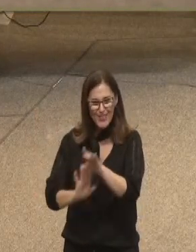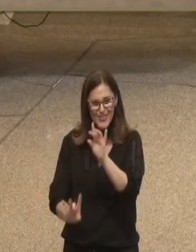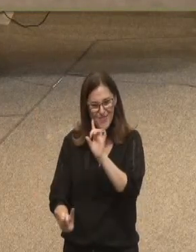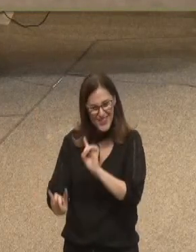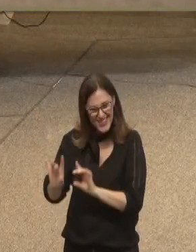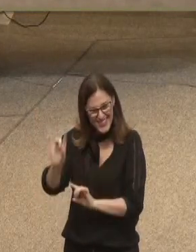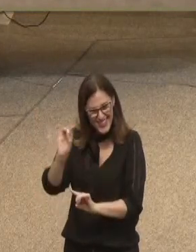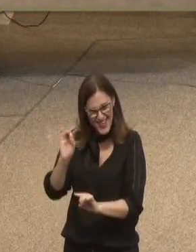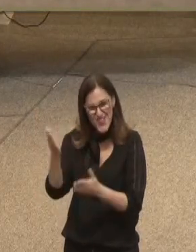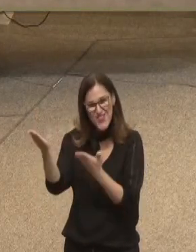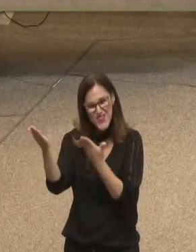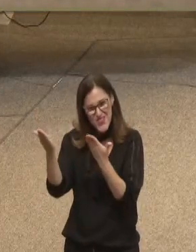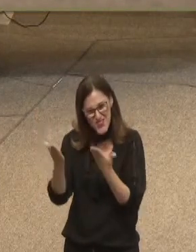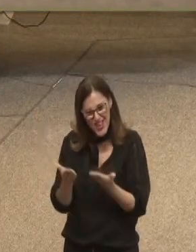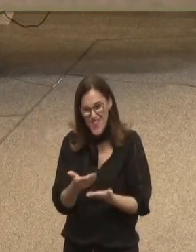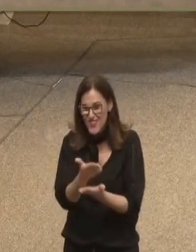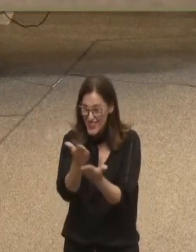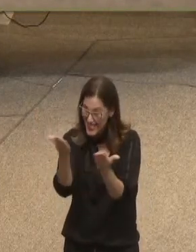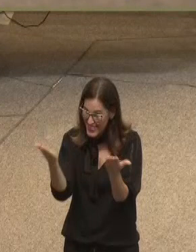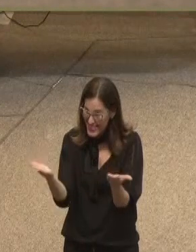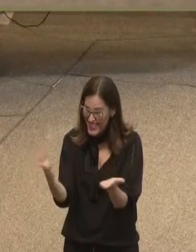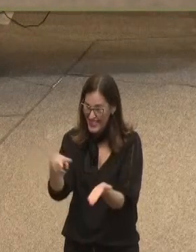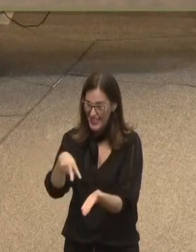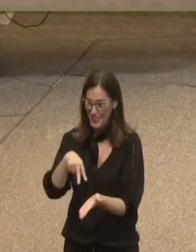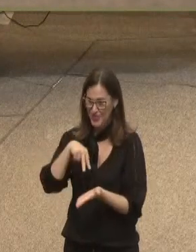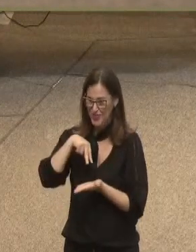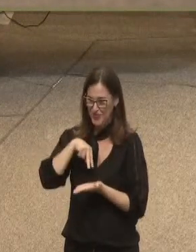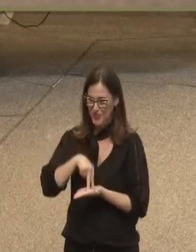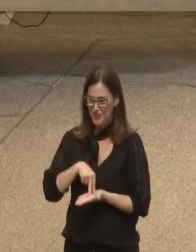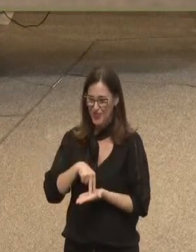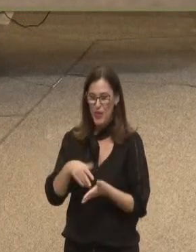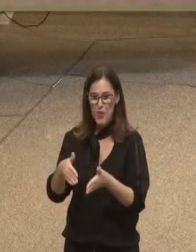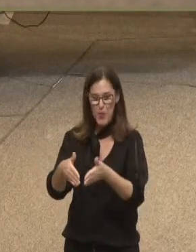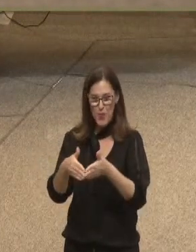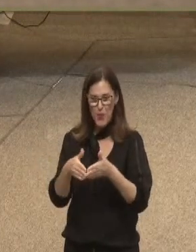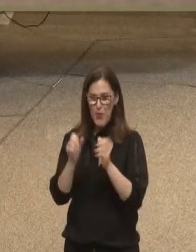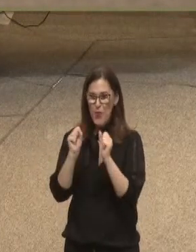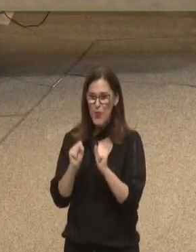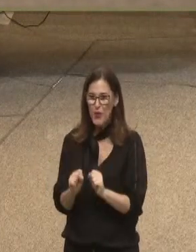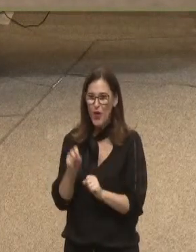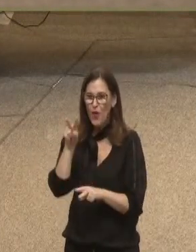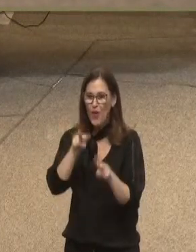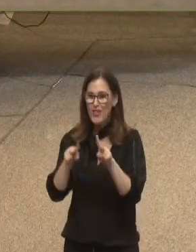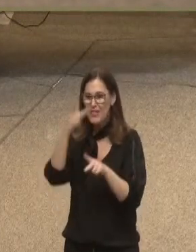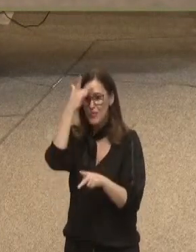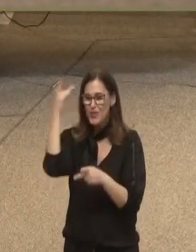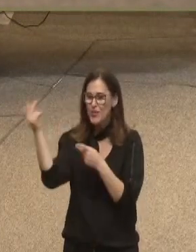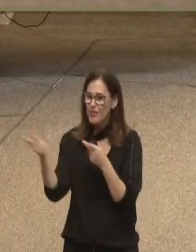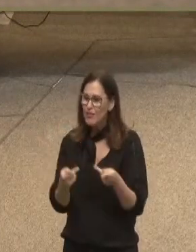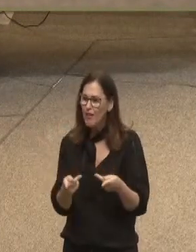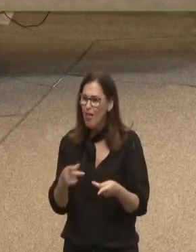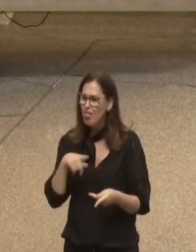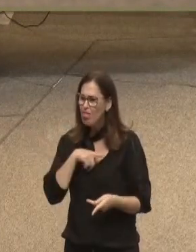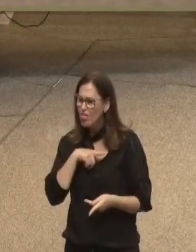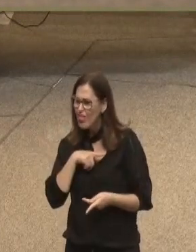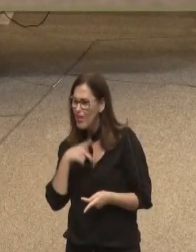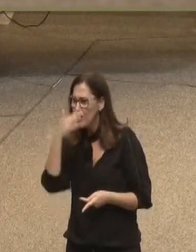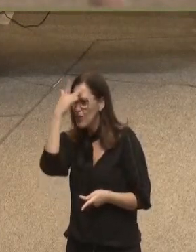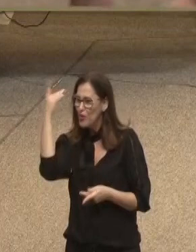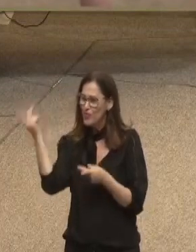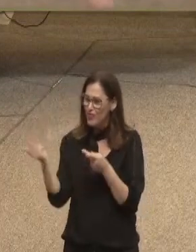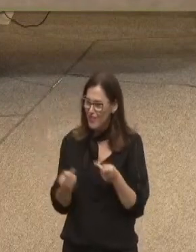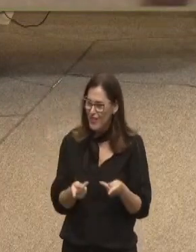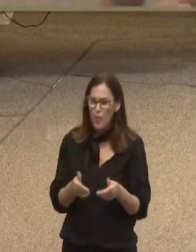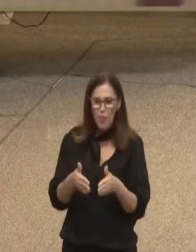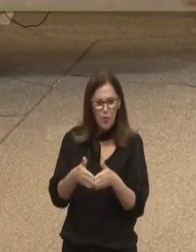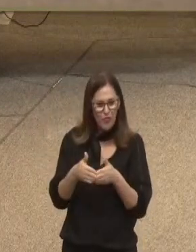podemos convidar você a se colocar de pé para que nós possamos conhecer os nossos visitantes. Algum visitante hoje, por favor?